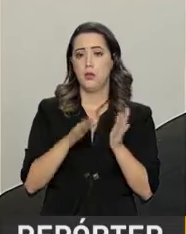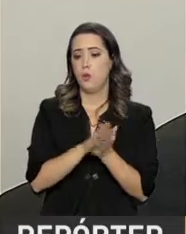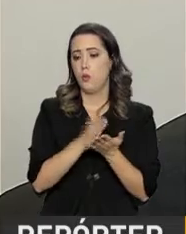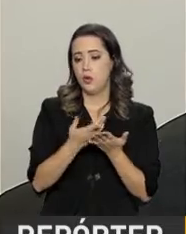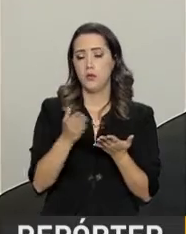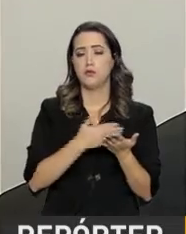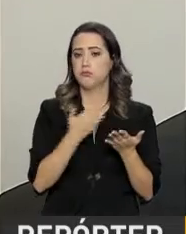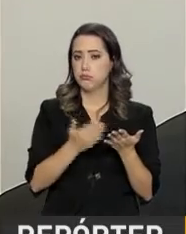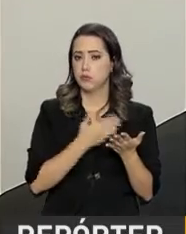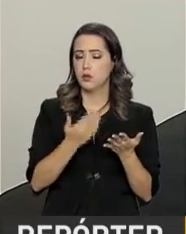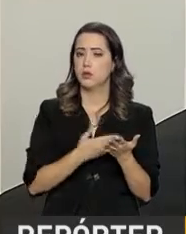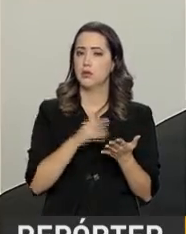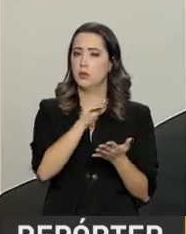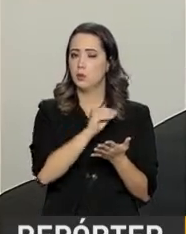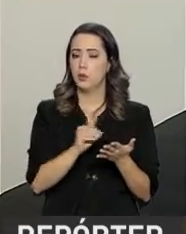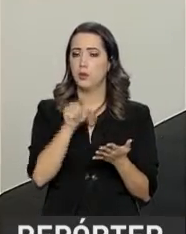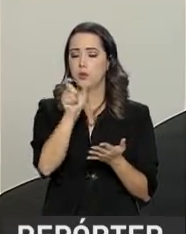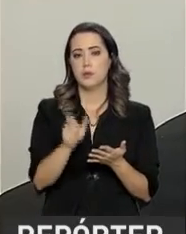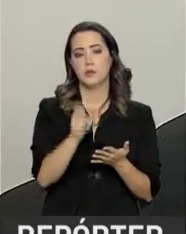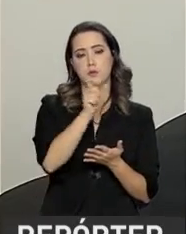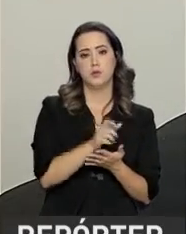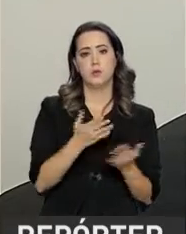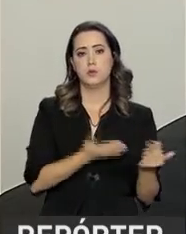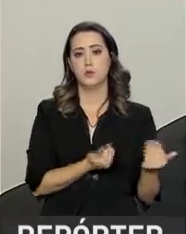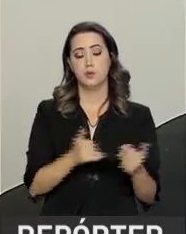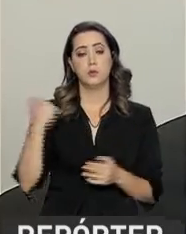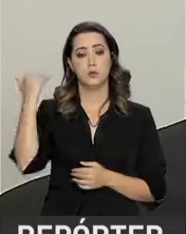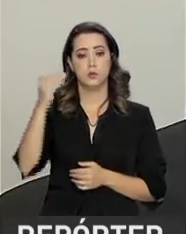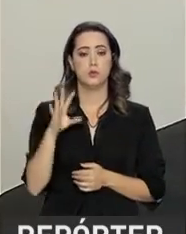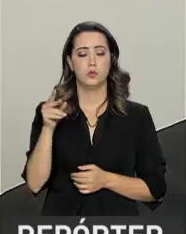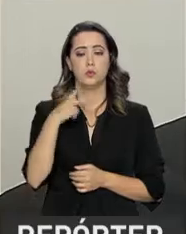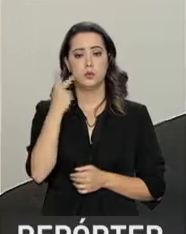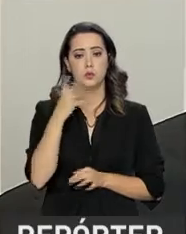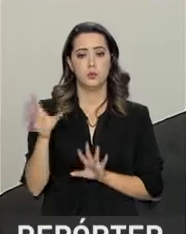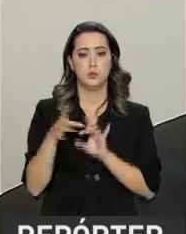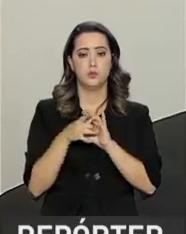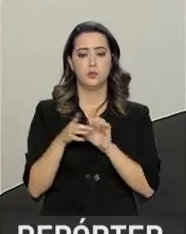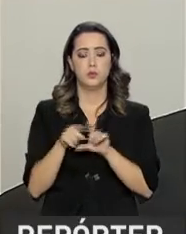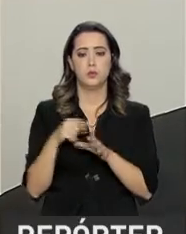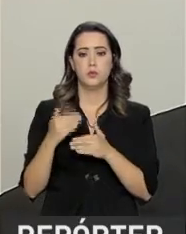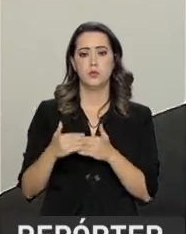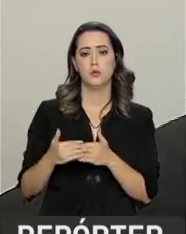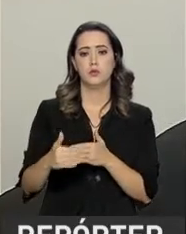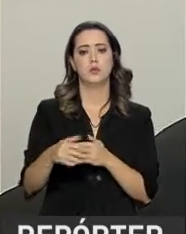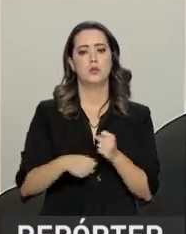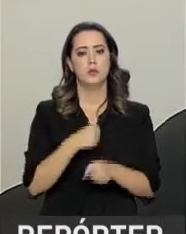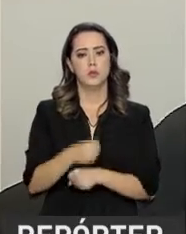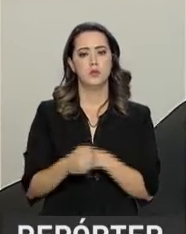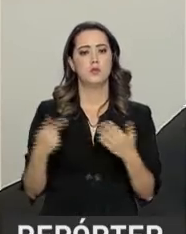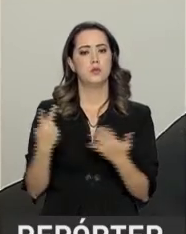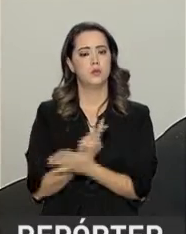ser feita e os livros atender a esse perfil de jovens e adultos então toda a política integrada que ao longo dos anos vem sendo